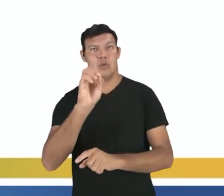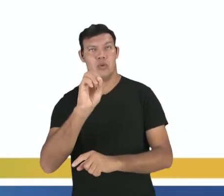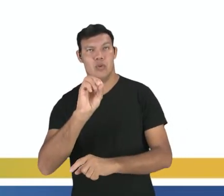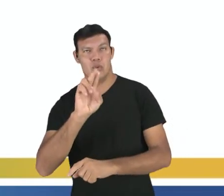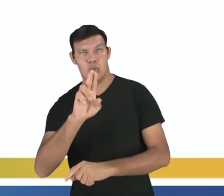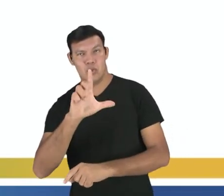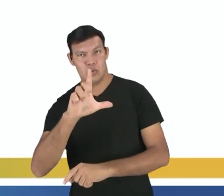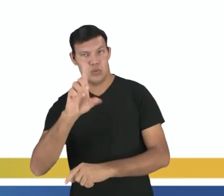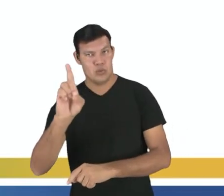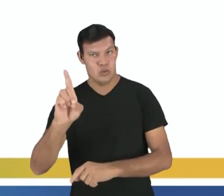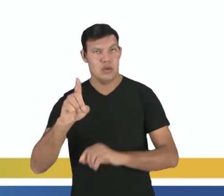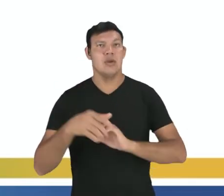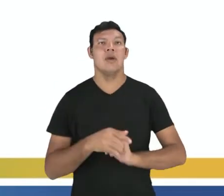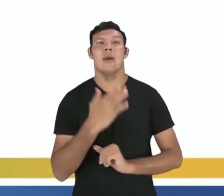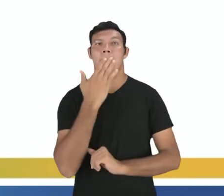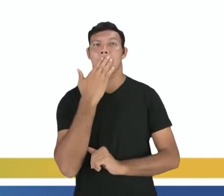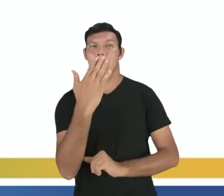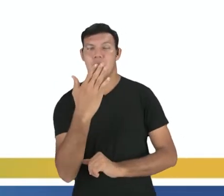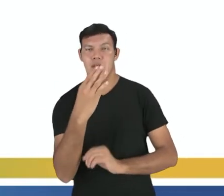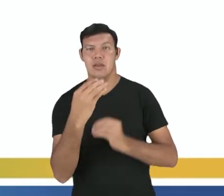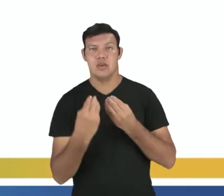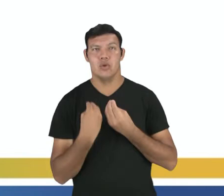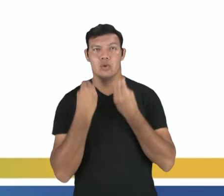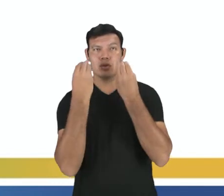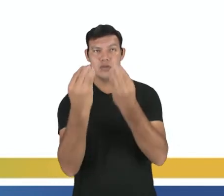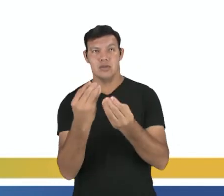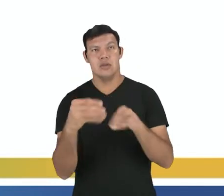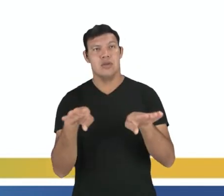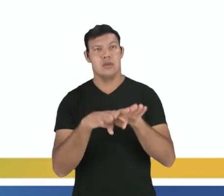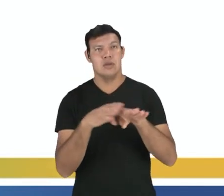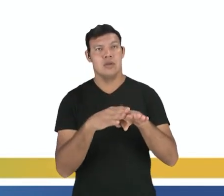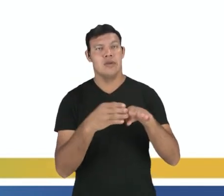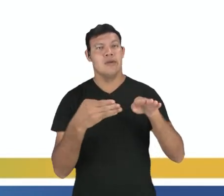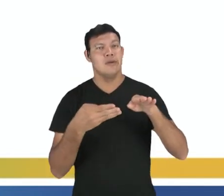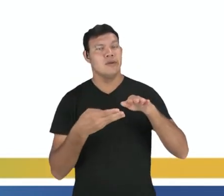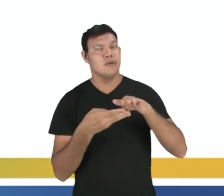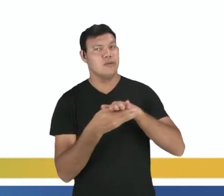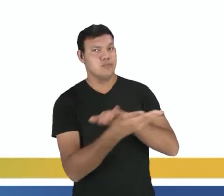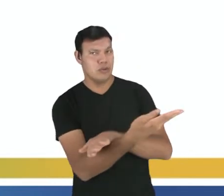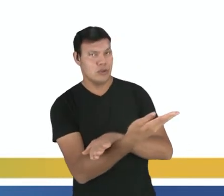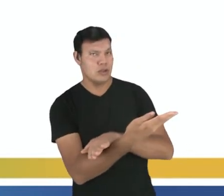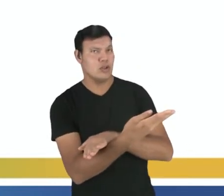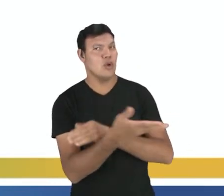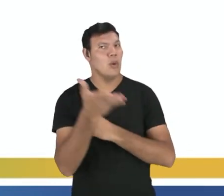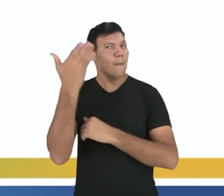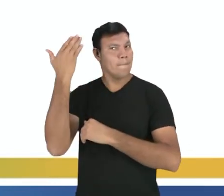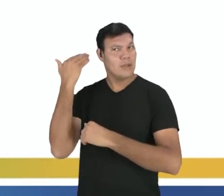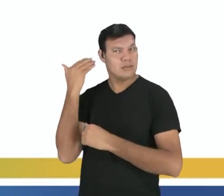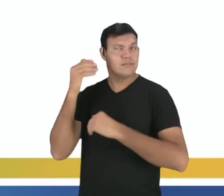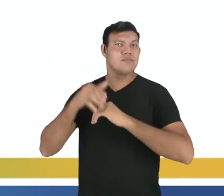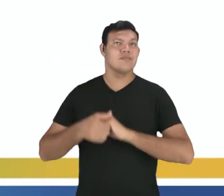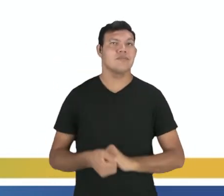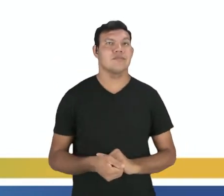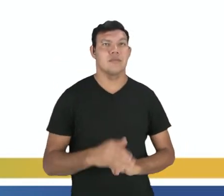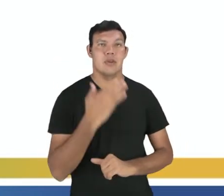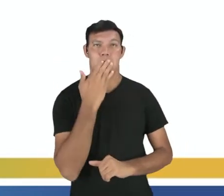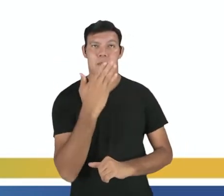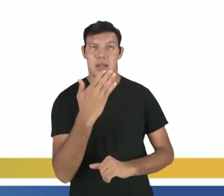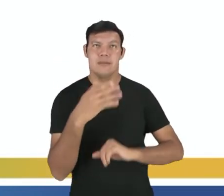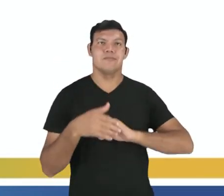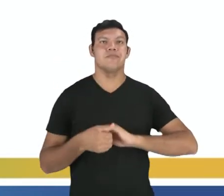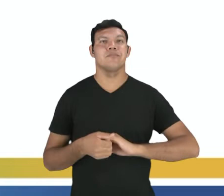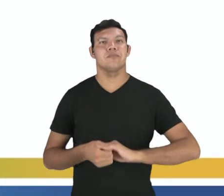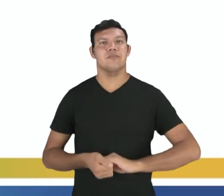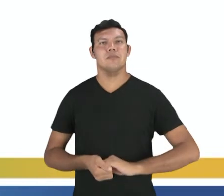pedido, para oferecer e para falar de hábitos no passado. Um pedido. Would you lend me